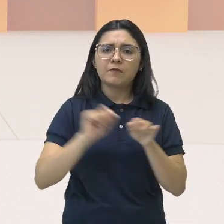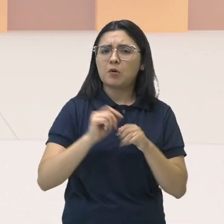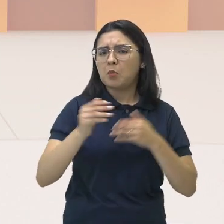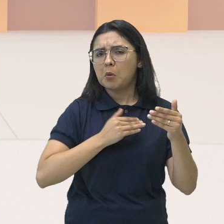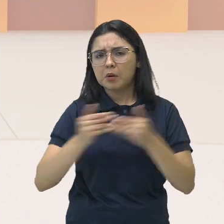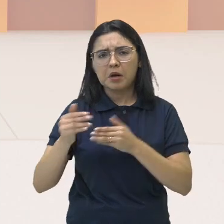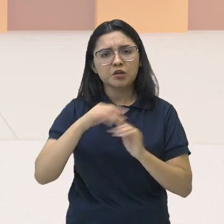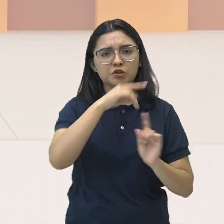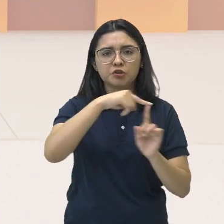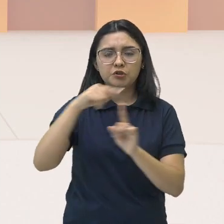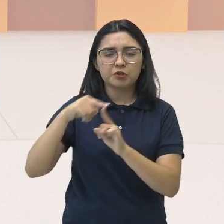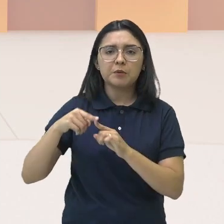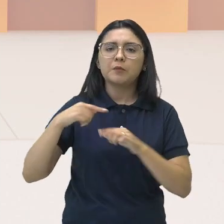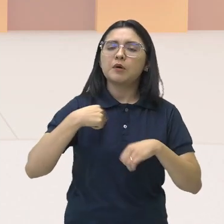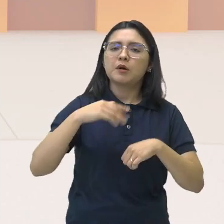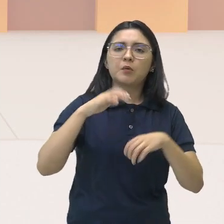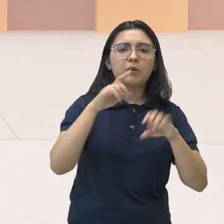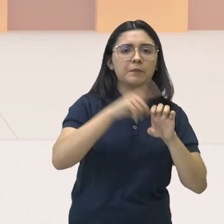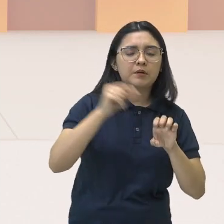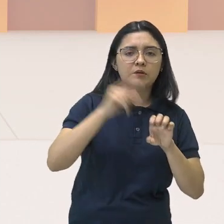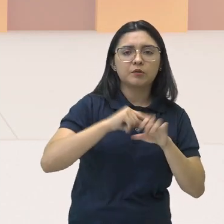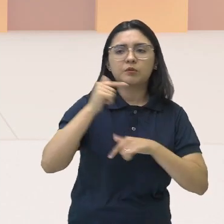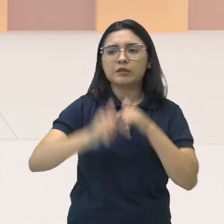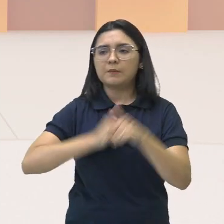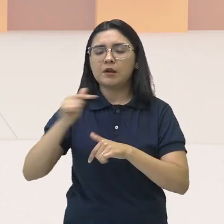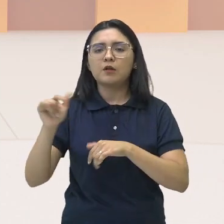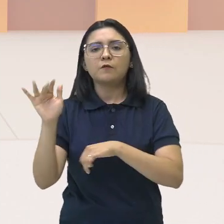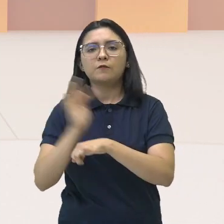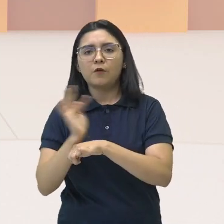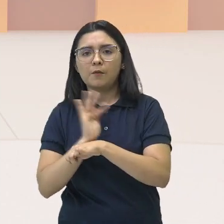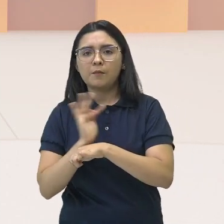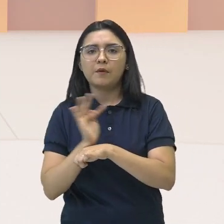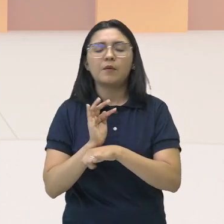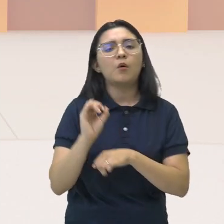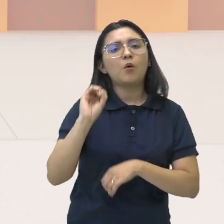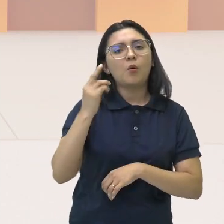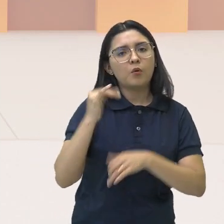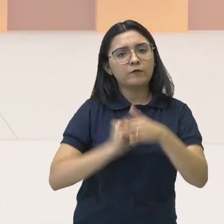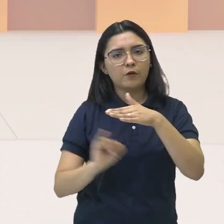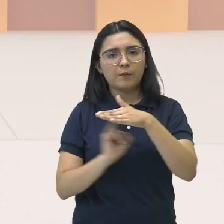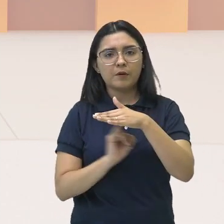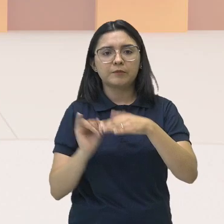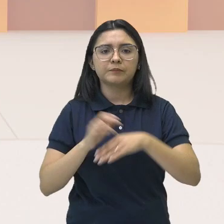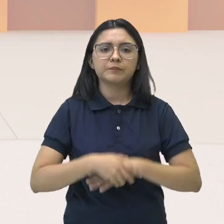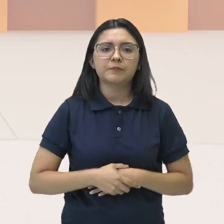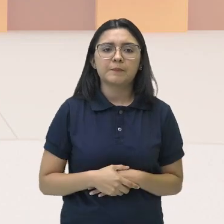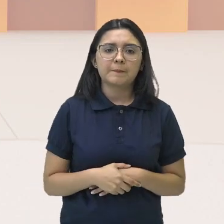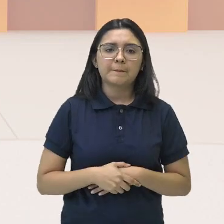qual for, seja como empreendedor, seja como trabalhador formal ou mesmo como trabalhador informal.